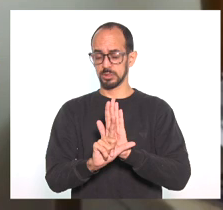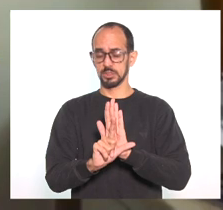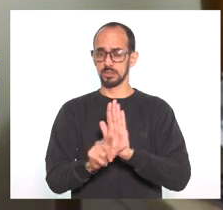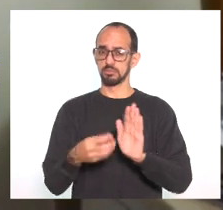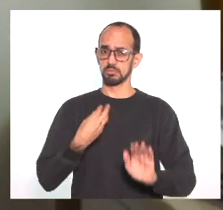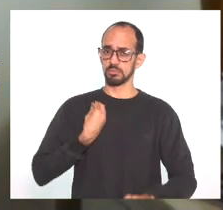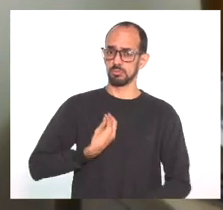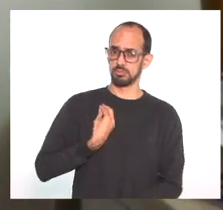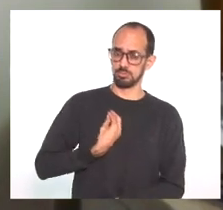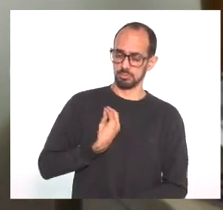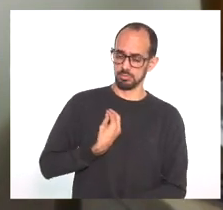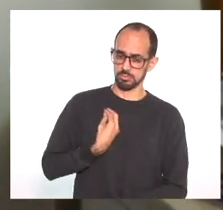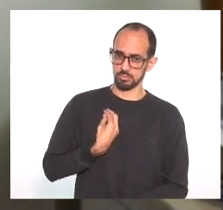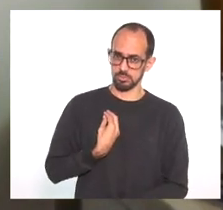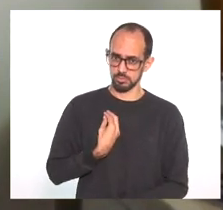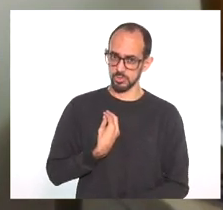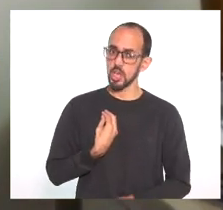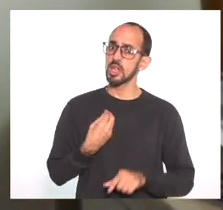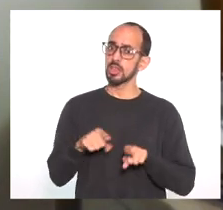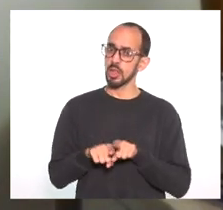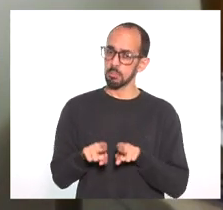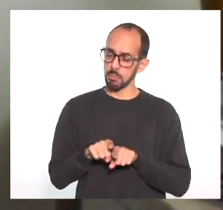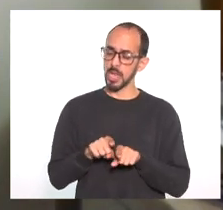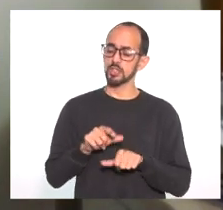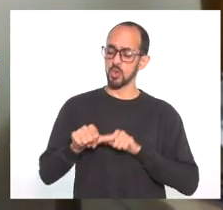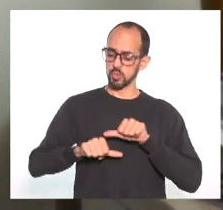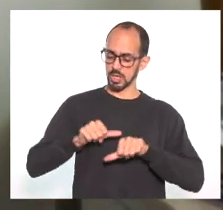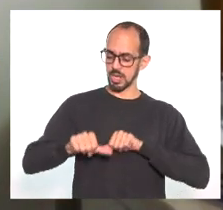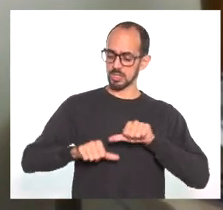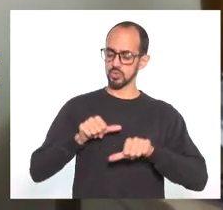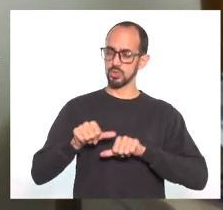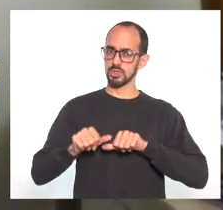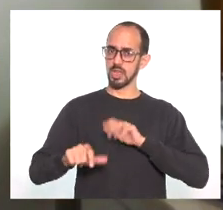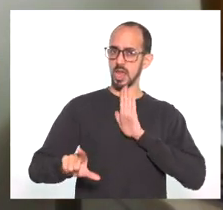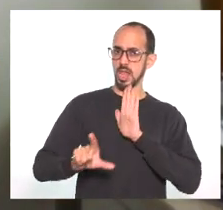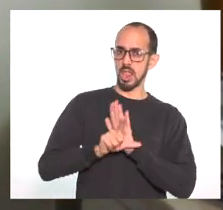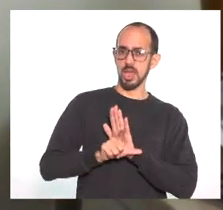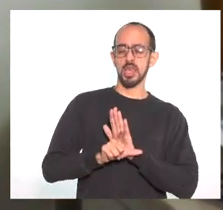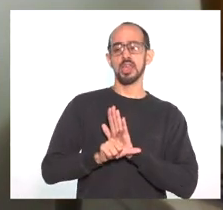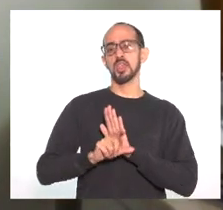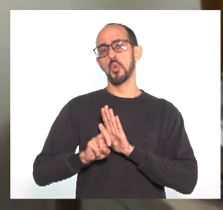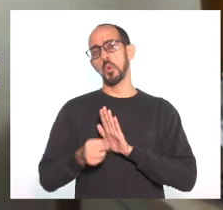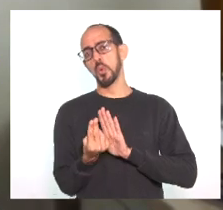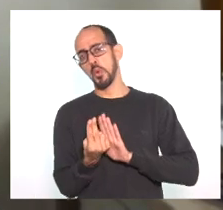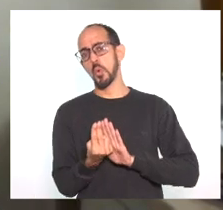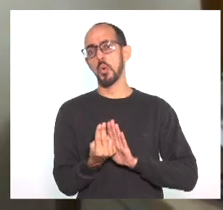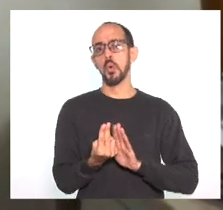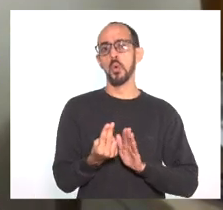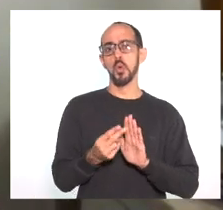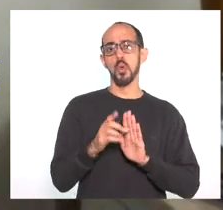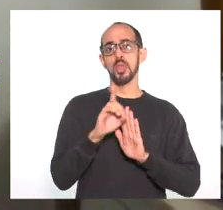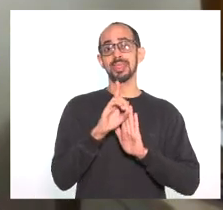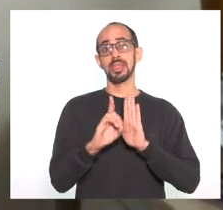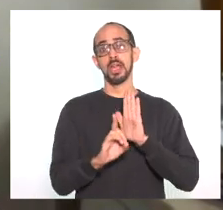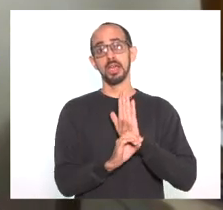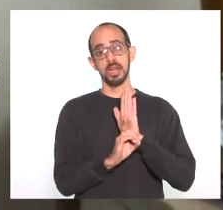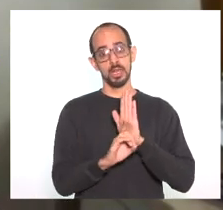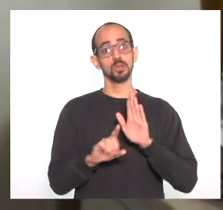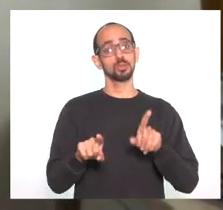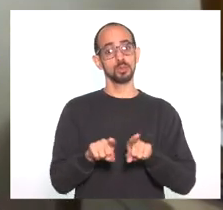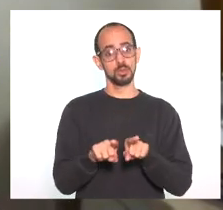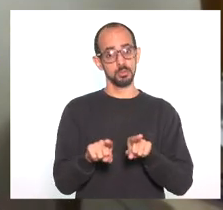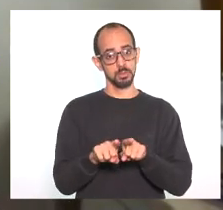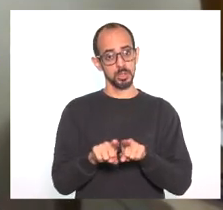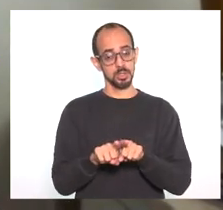com as suas alterações, quer sejam em lei, quer seja em decreto.